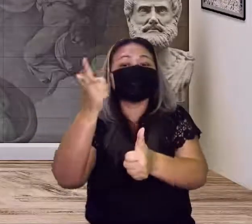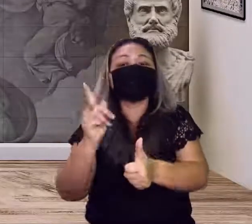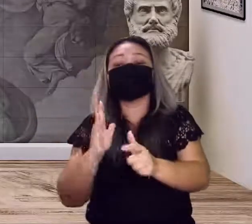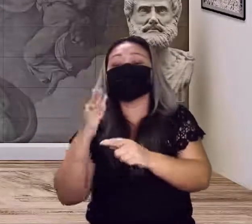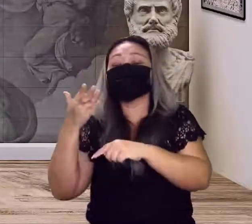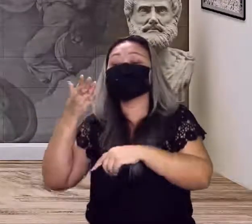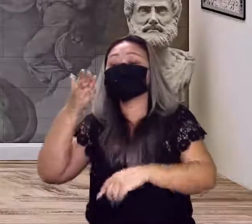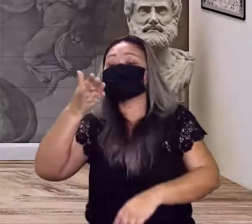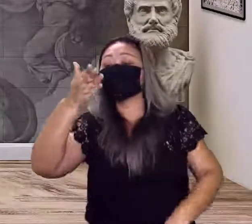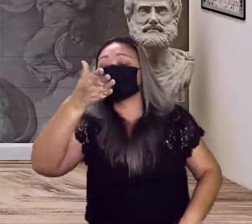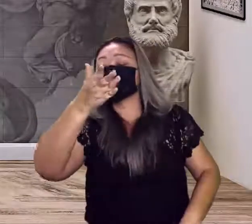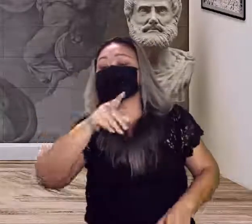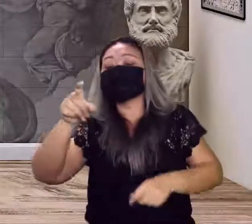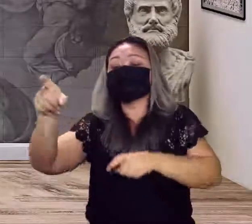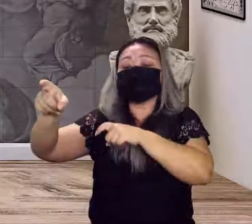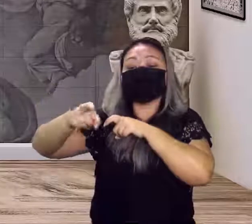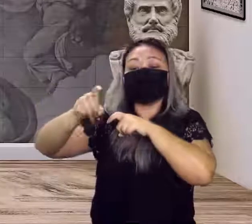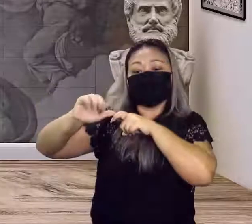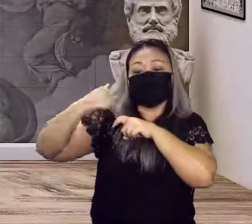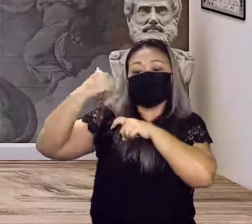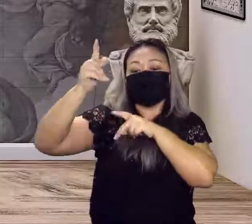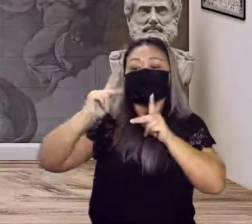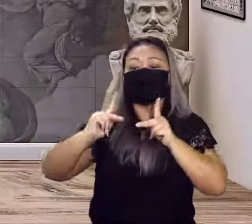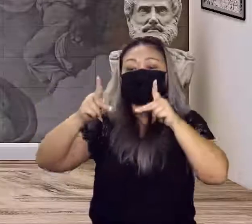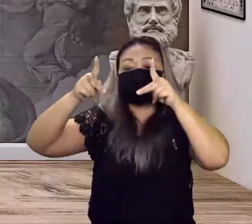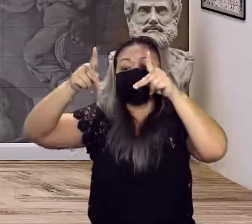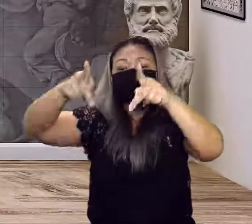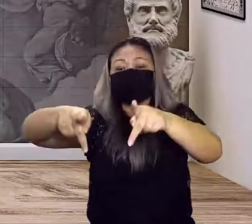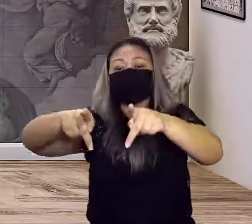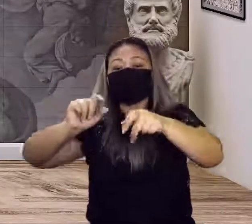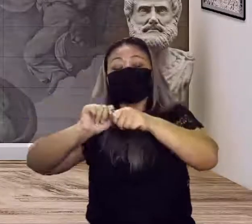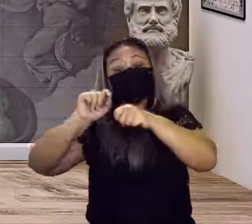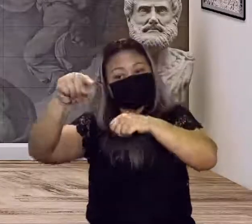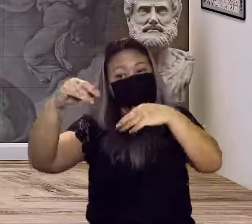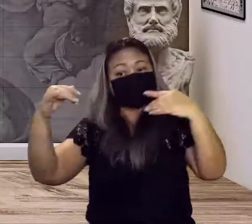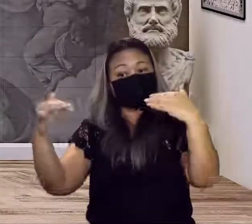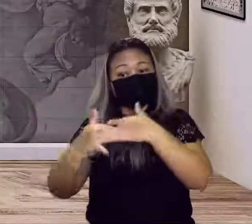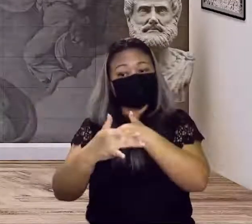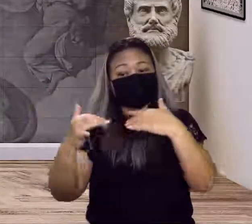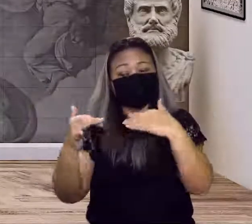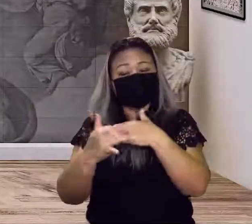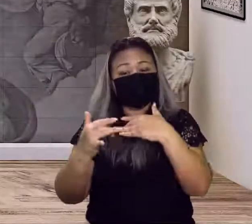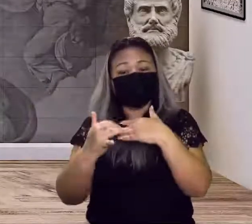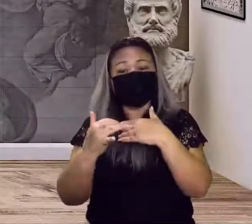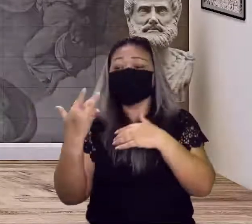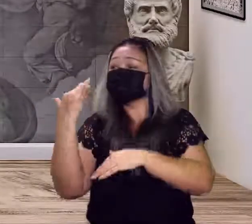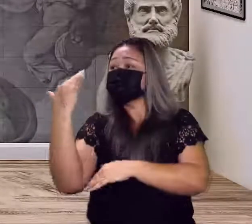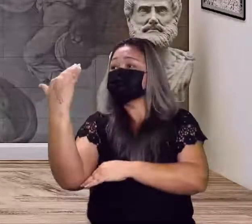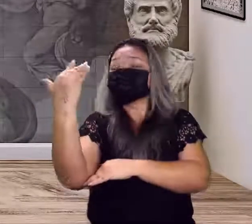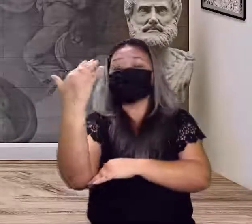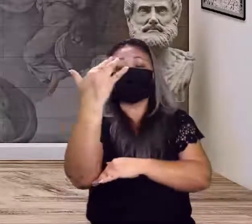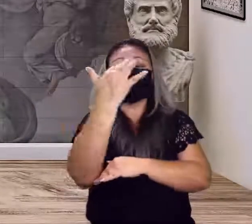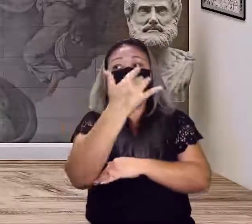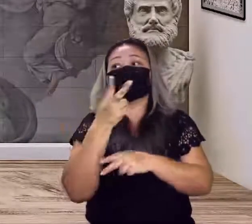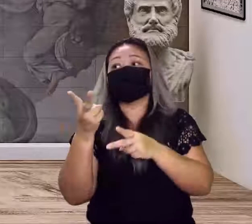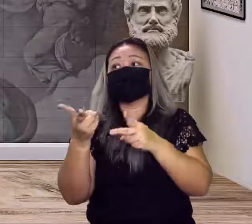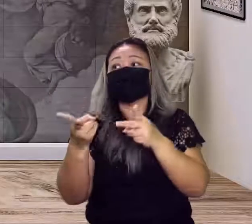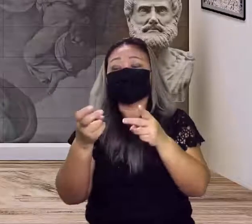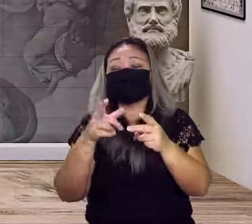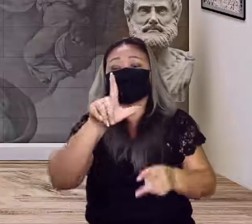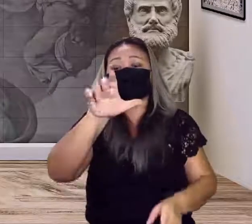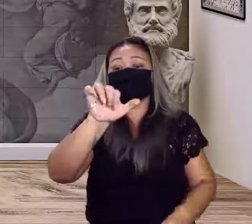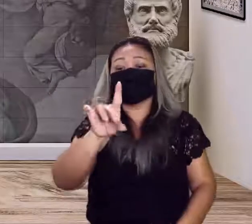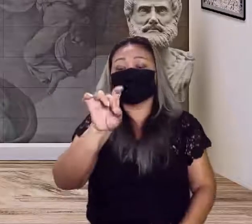Quando vou adentrar em algum sítio do outro lado da ponte, você mesmo na sua cidade aí. Aí na mata você já percebe a lenda